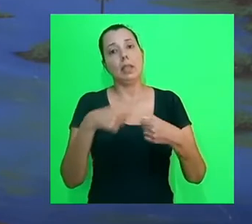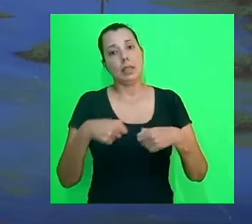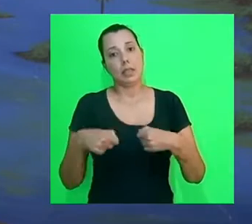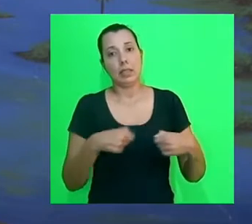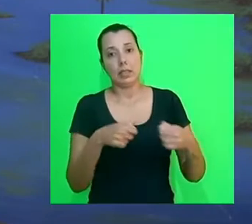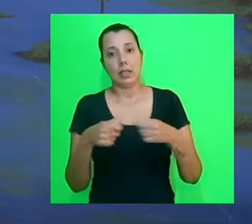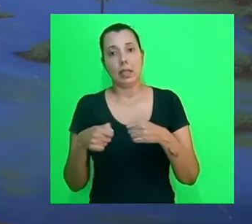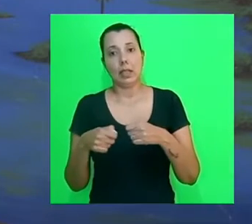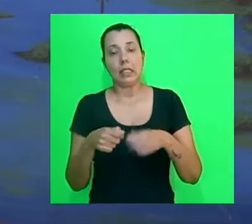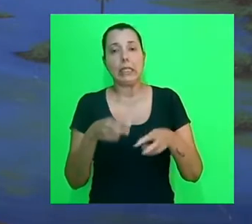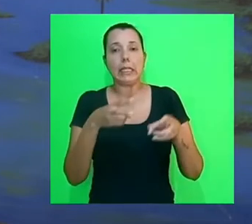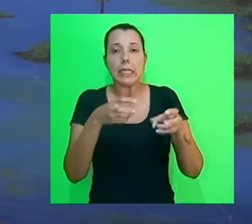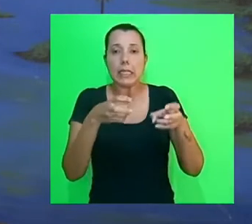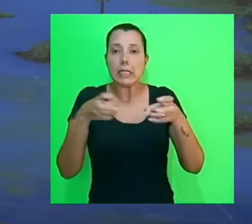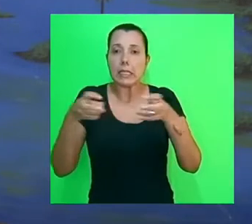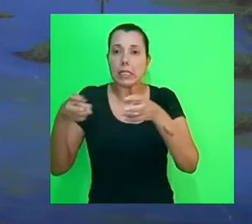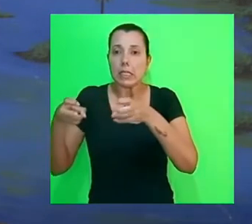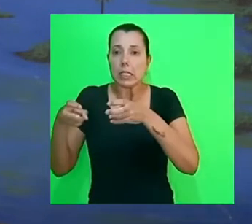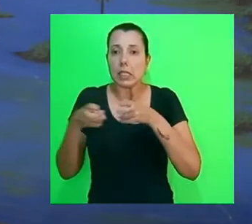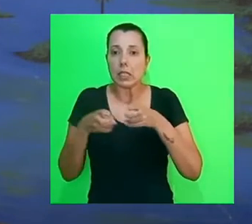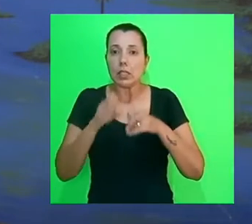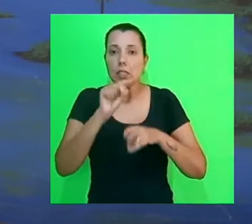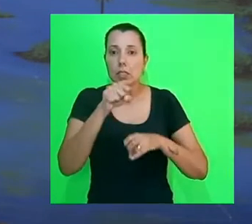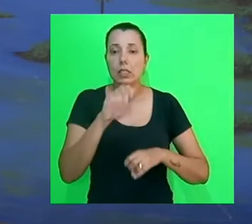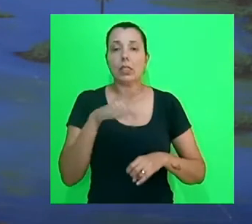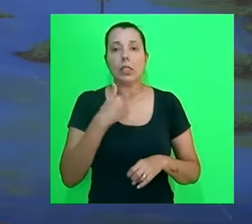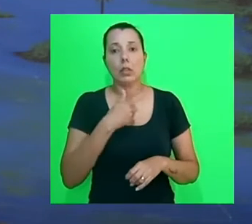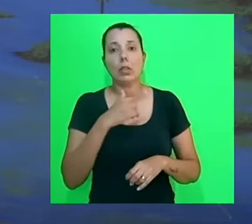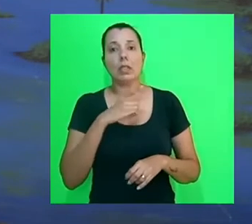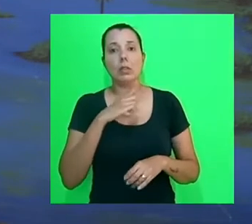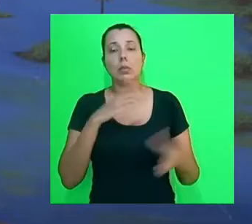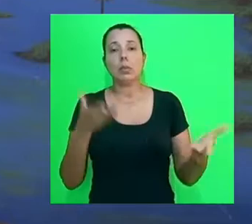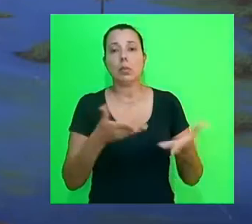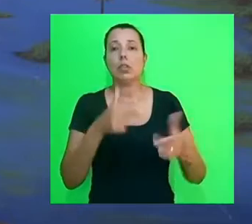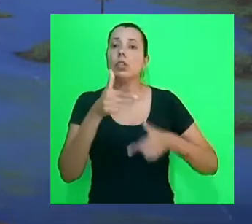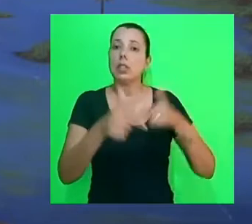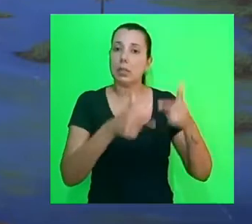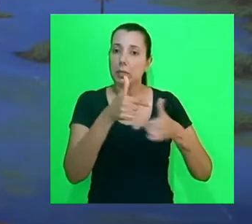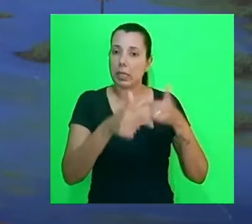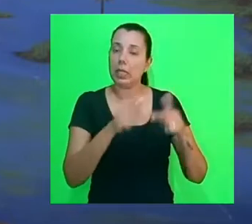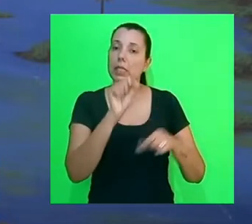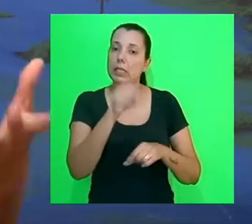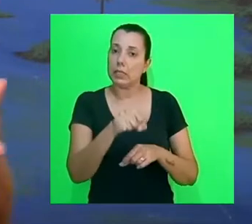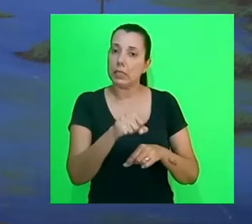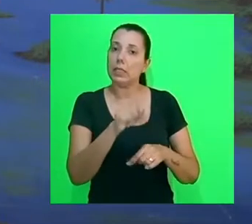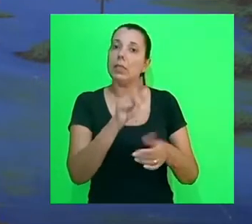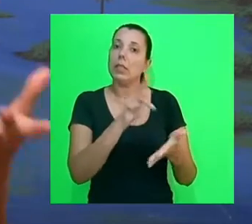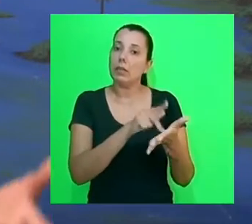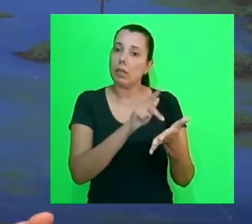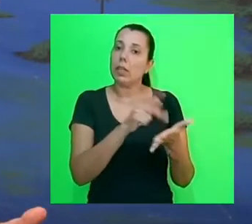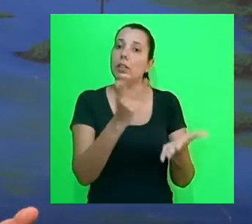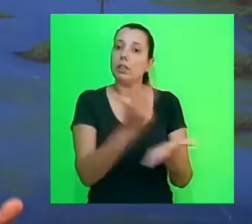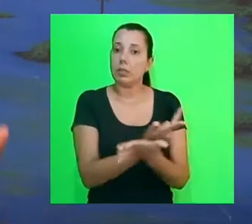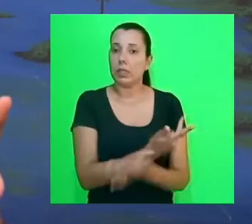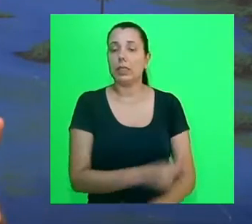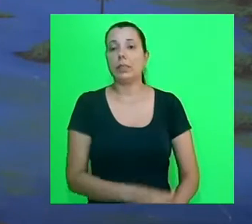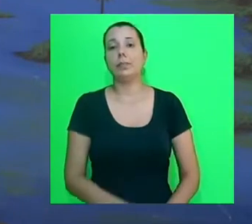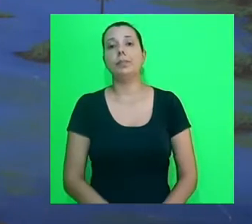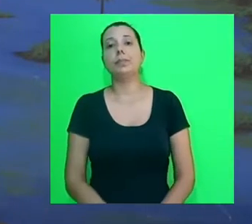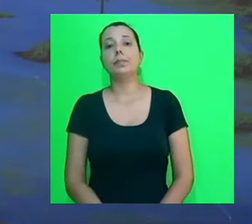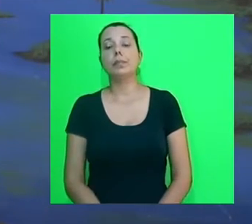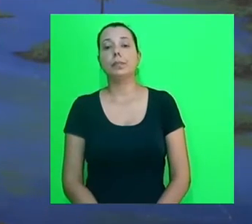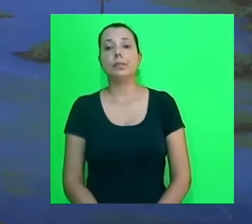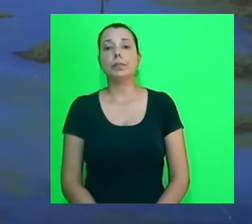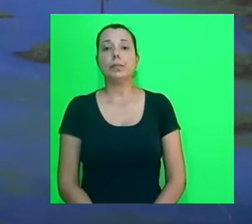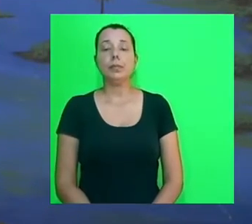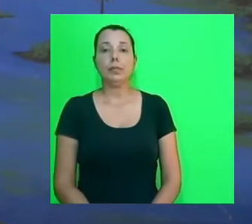principalmente, para justamente prestar essa informação para a sociedade. Então, eu queria que você oferecesse mesmo, falasse os passos, né, da mulher que